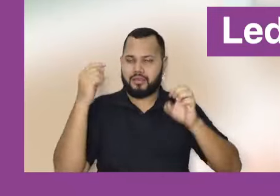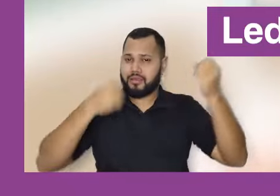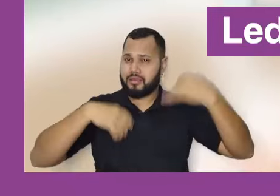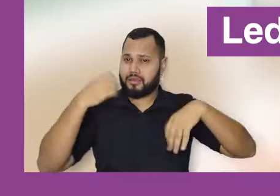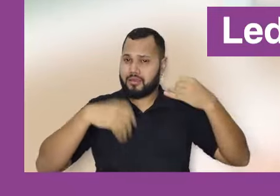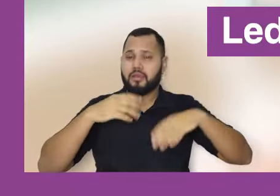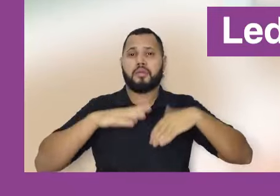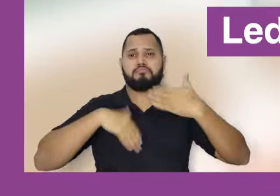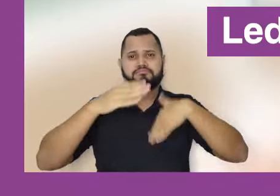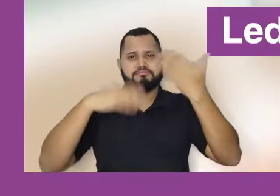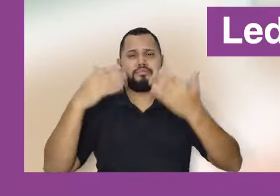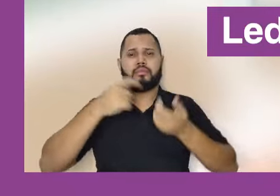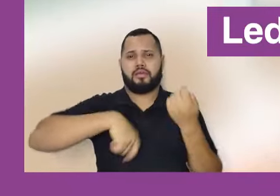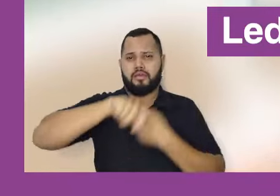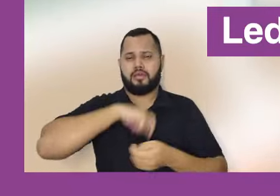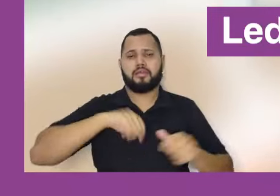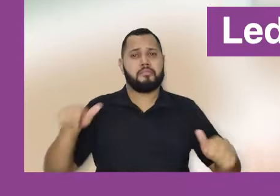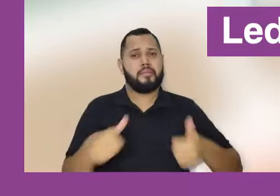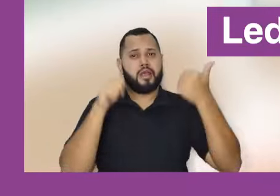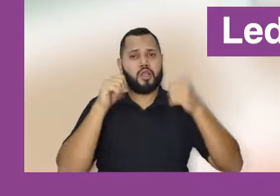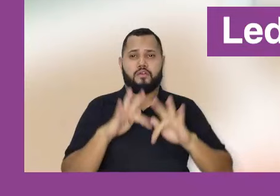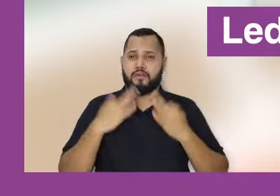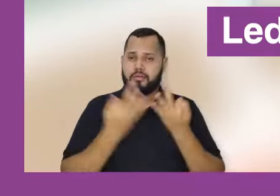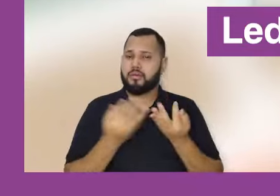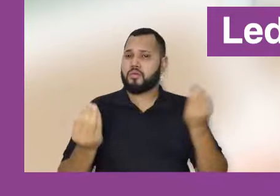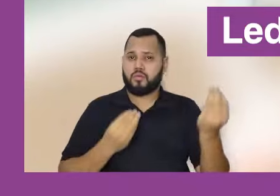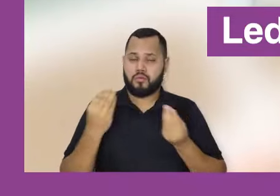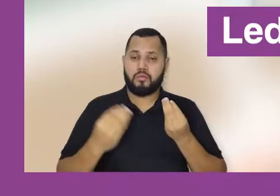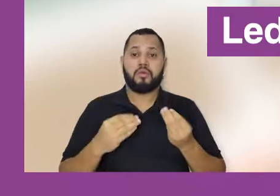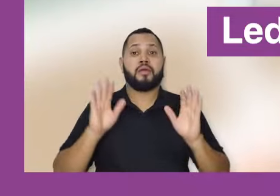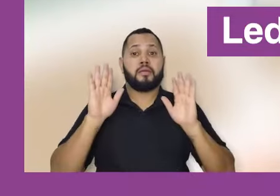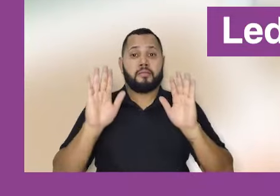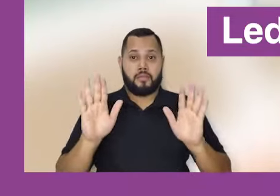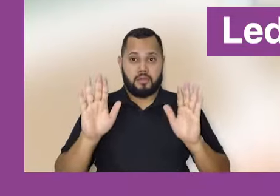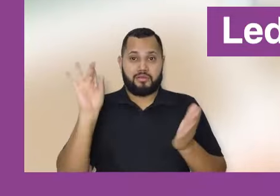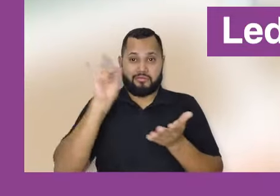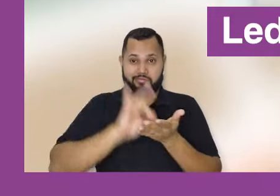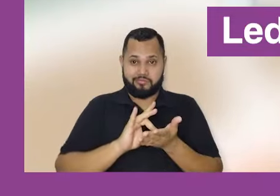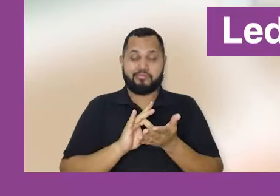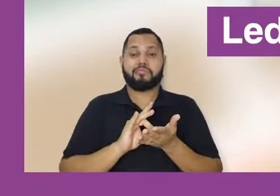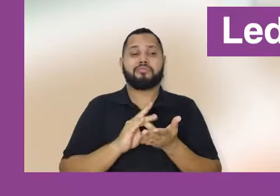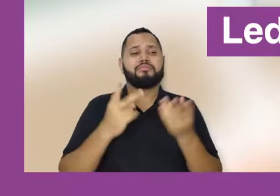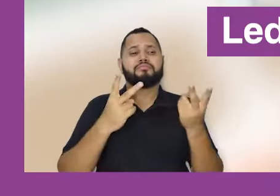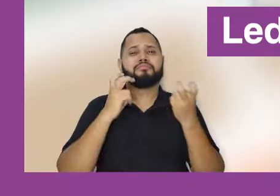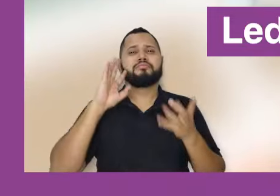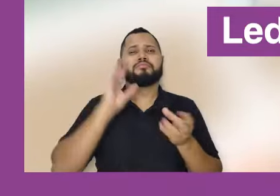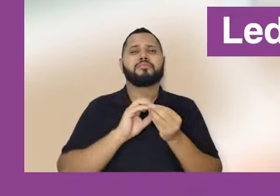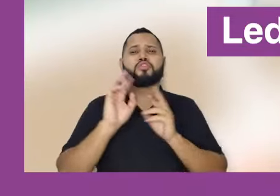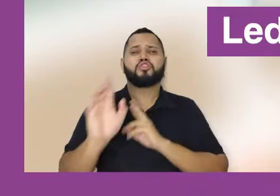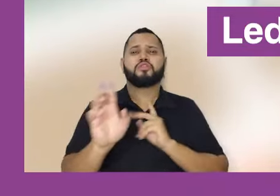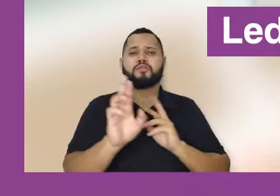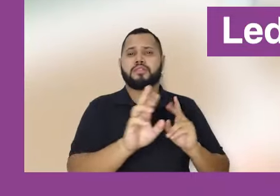para poder crescer gerar renda e melhorar a condição da sua família mas na Essência no frigir dos ovos o que nos